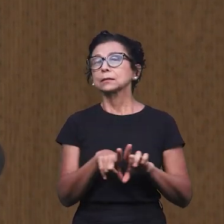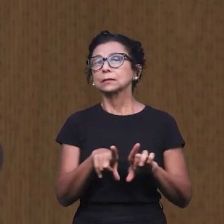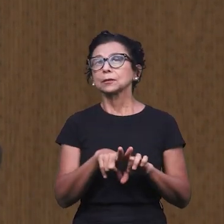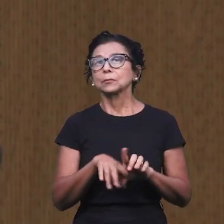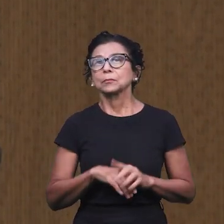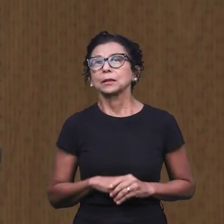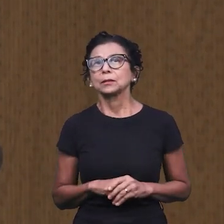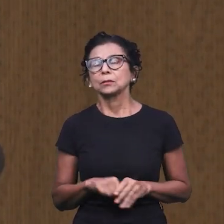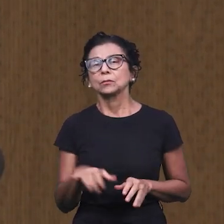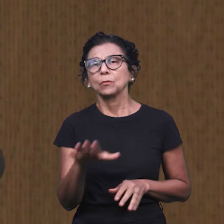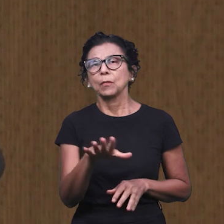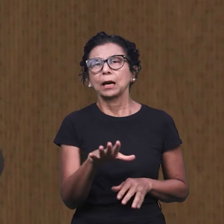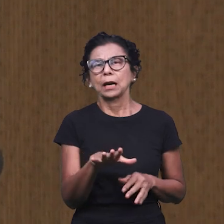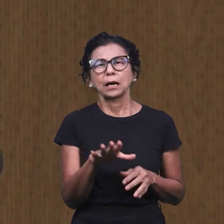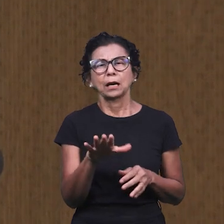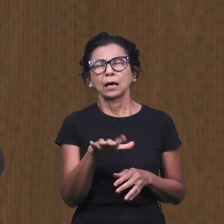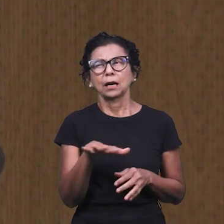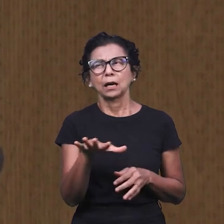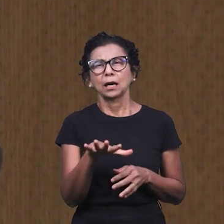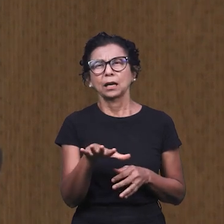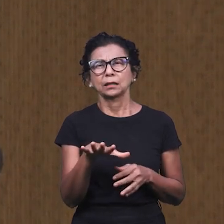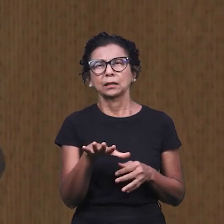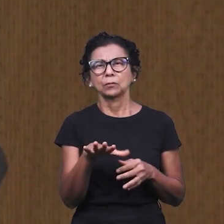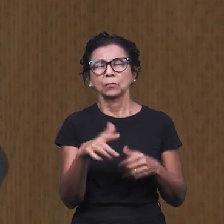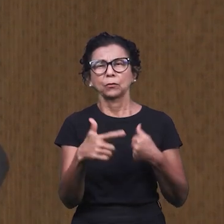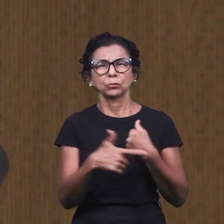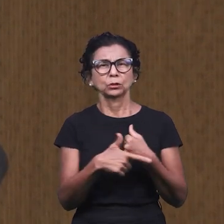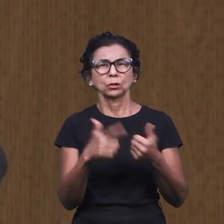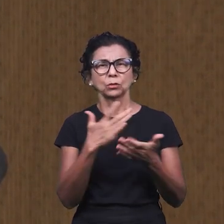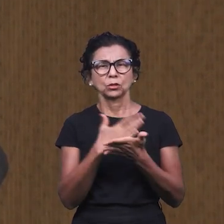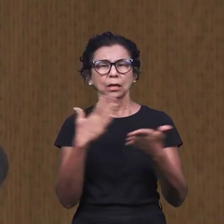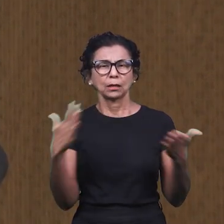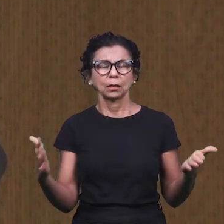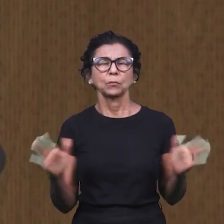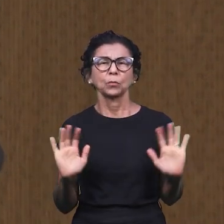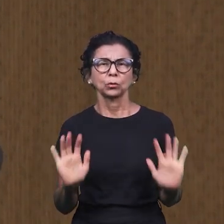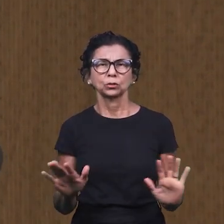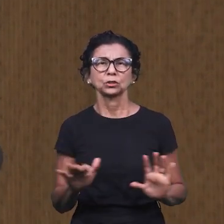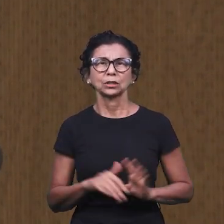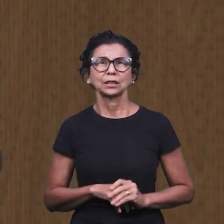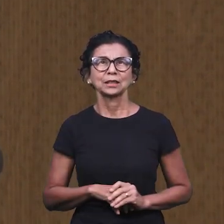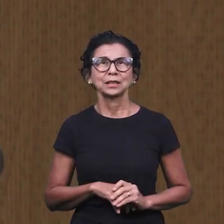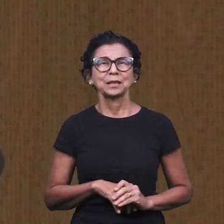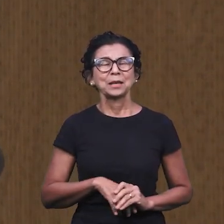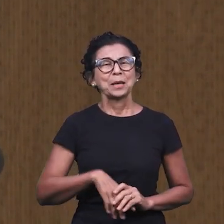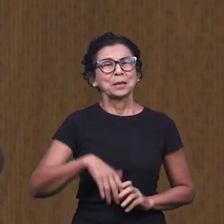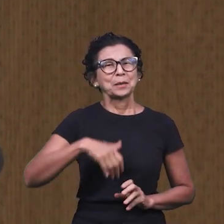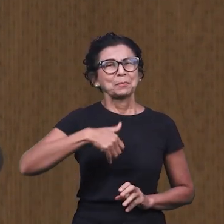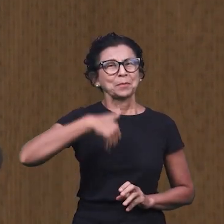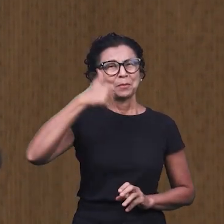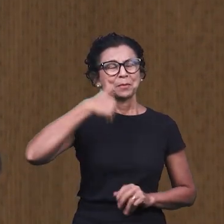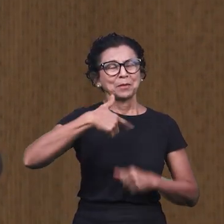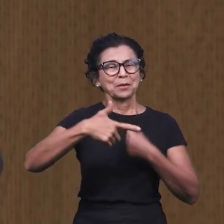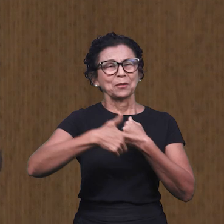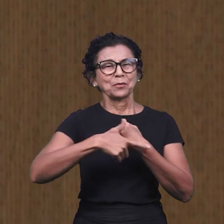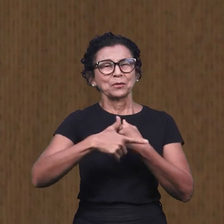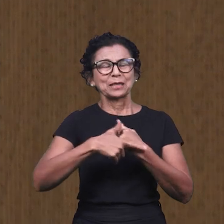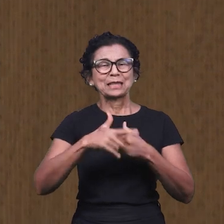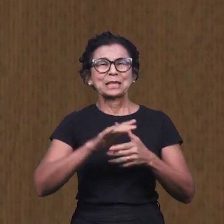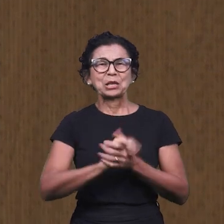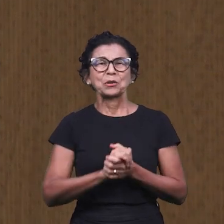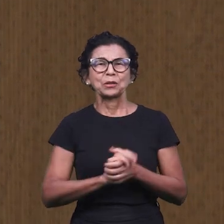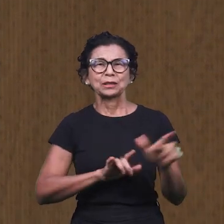uma área que não existe mais já há muito tempo. Minha primeira função foi operador de telecine. O que é o operador